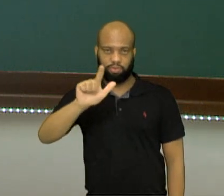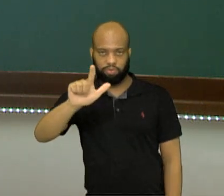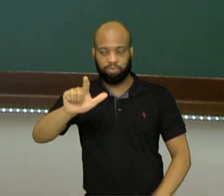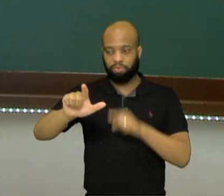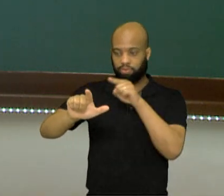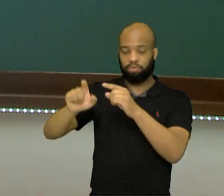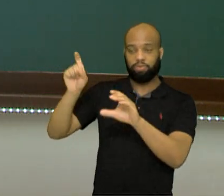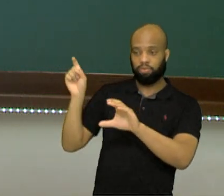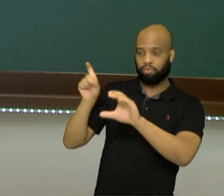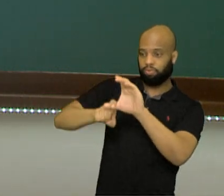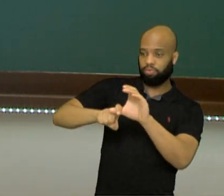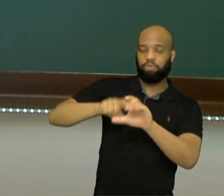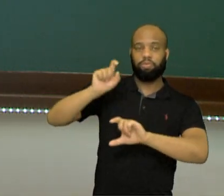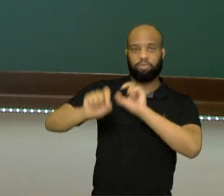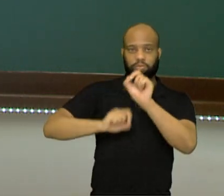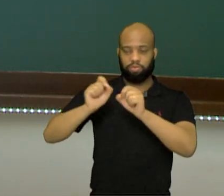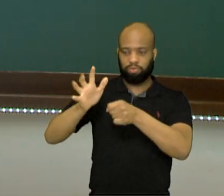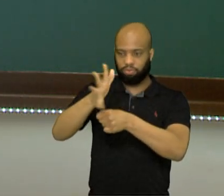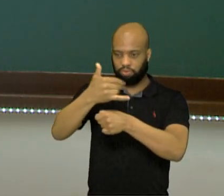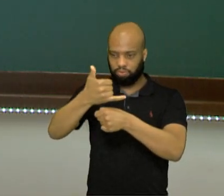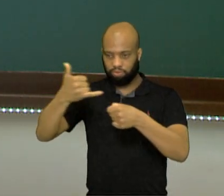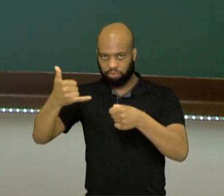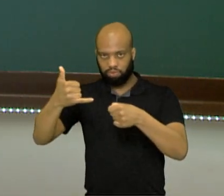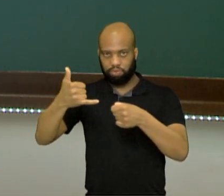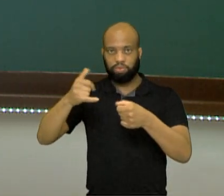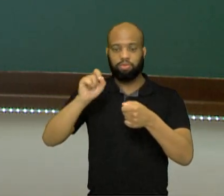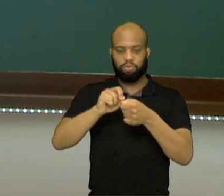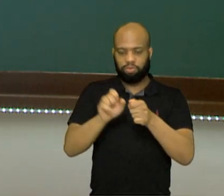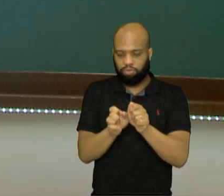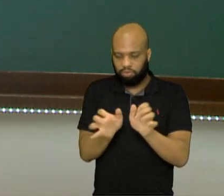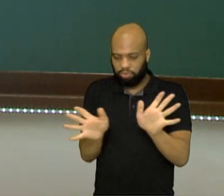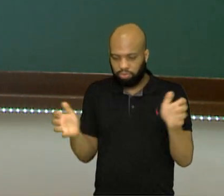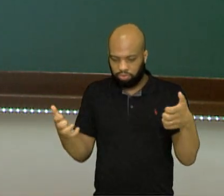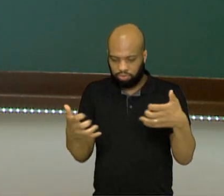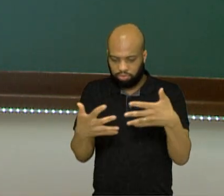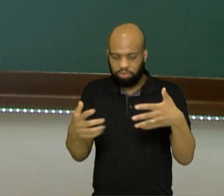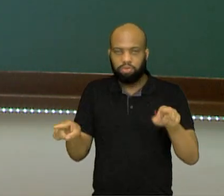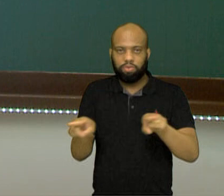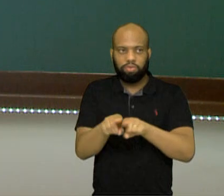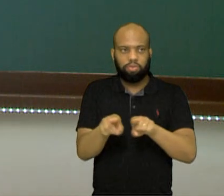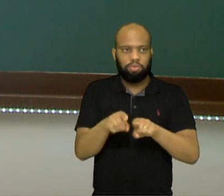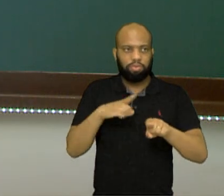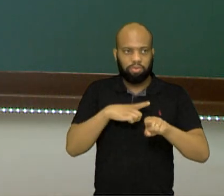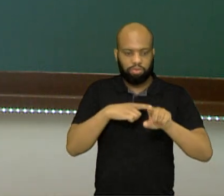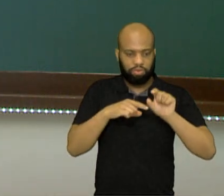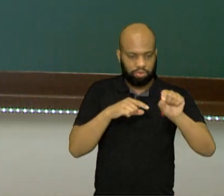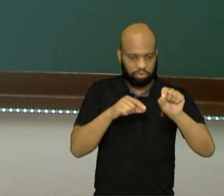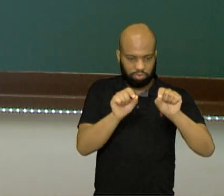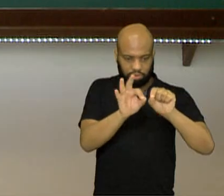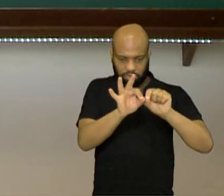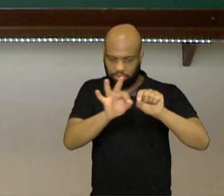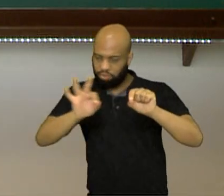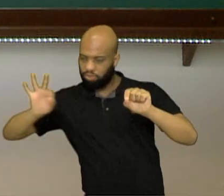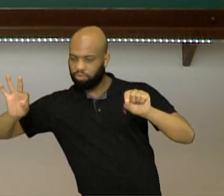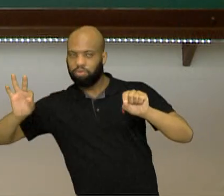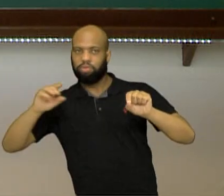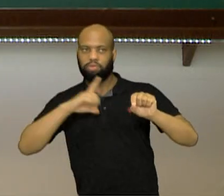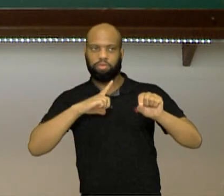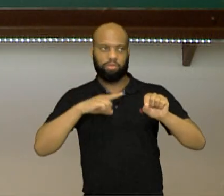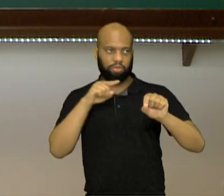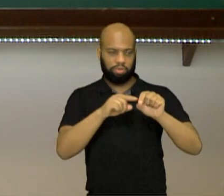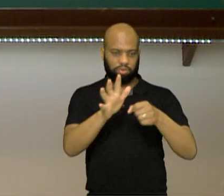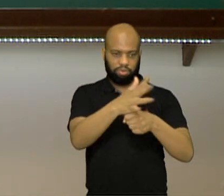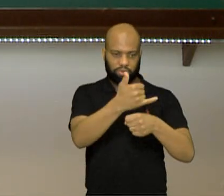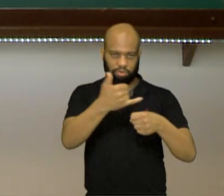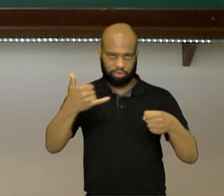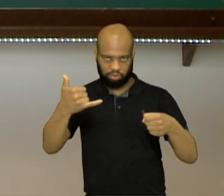geradora do campo e da distância entre essa carga geradora, né? E